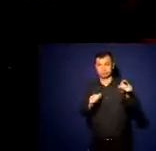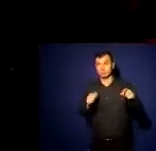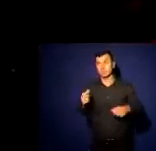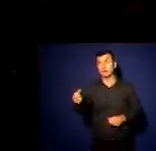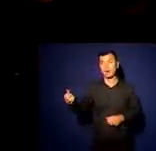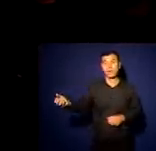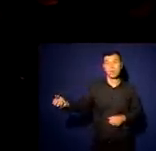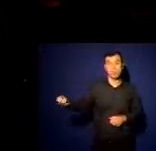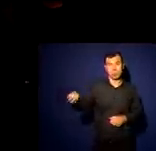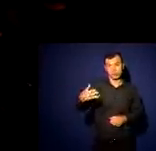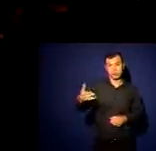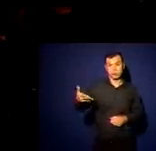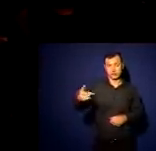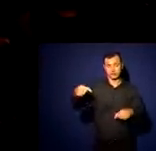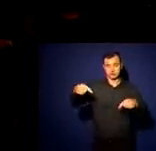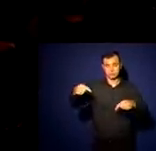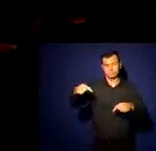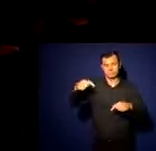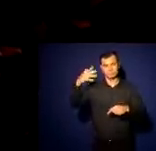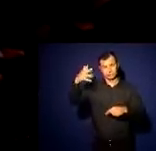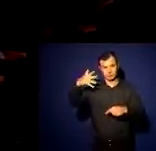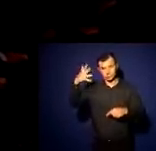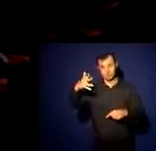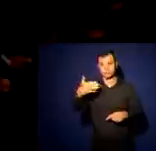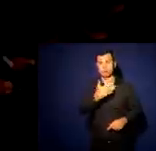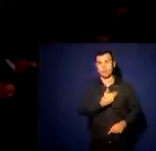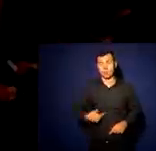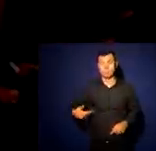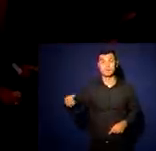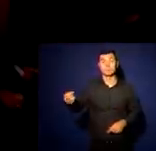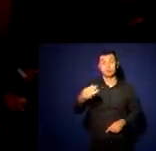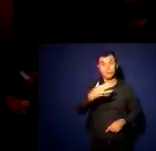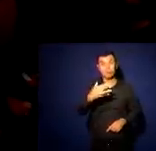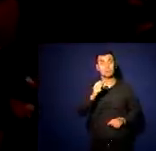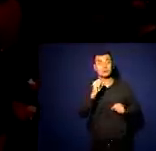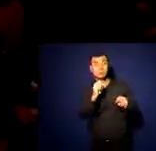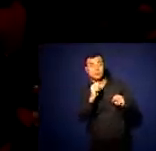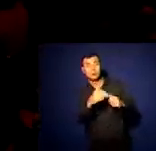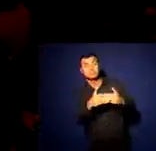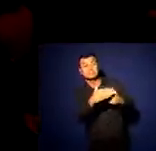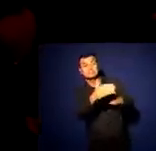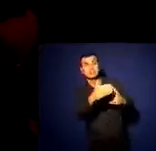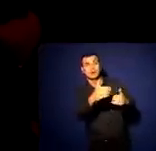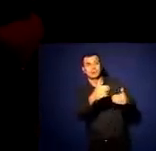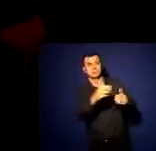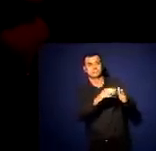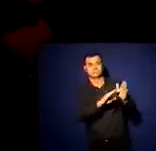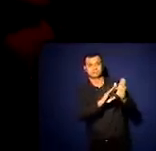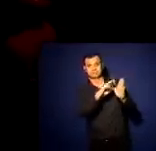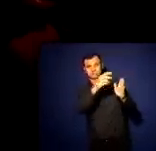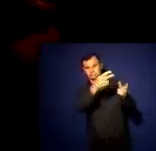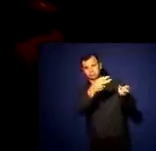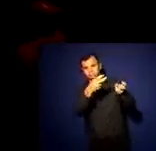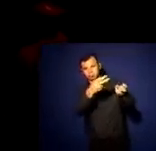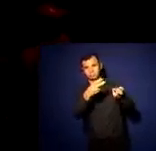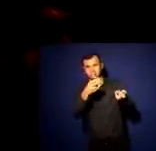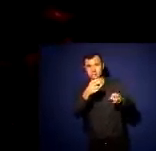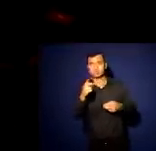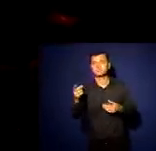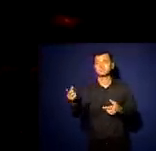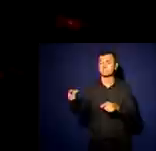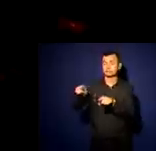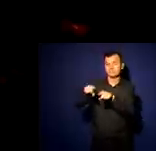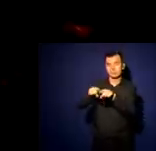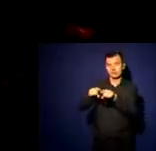e os efeitos nas carteiras de ações para esse debate eu gostaria de chamar ao palco Christian faritiele sócio da